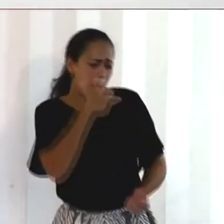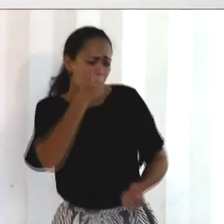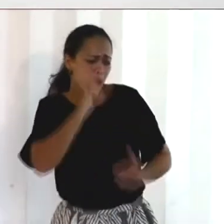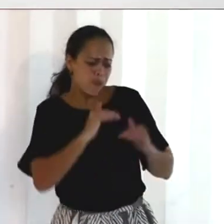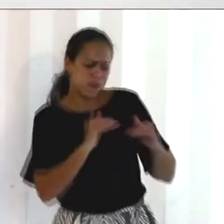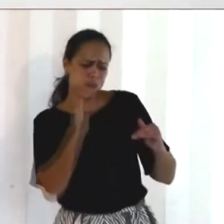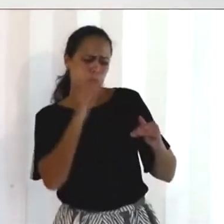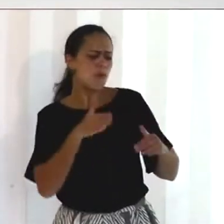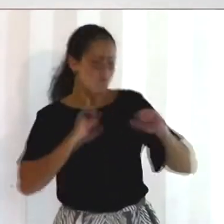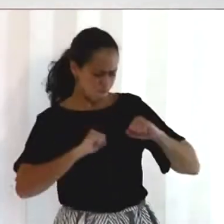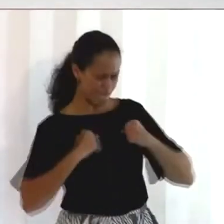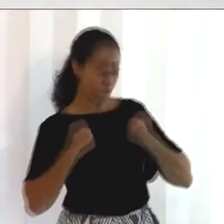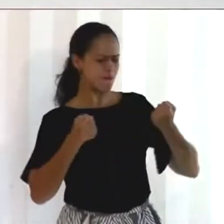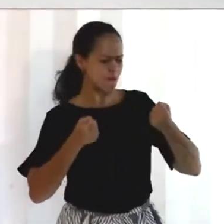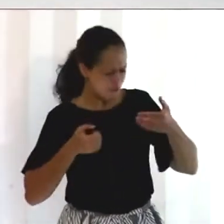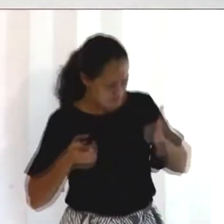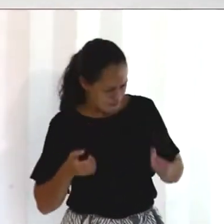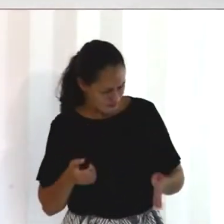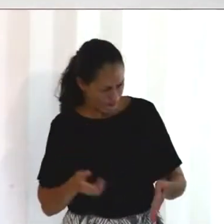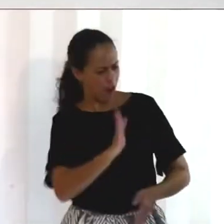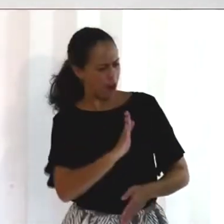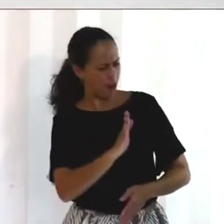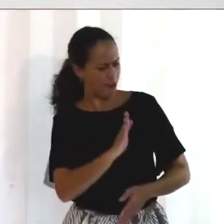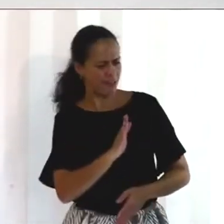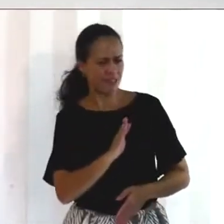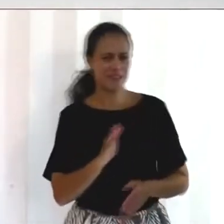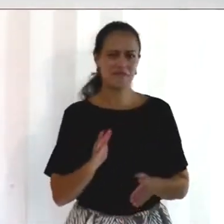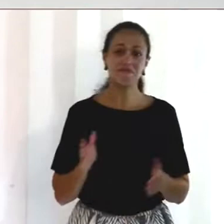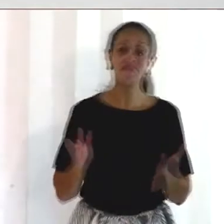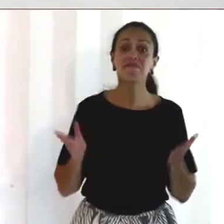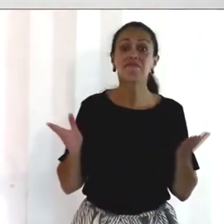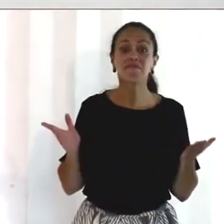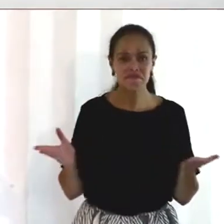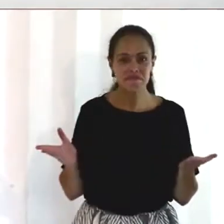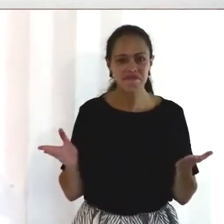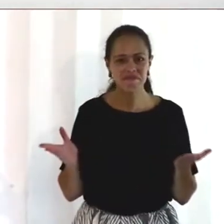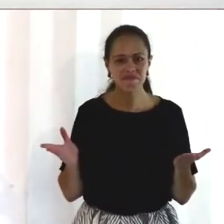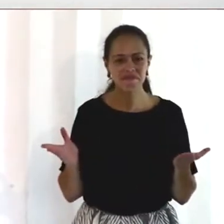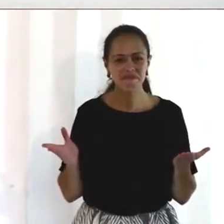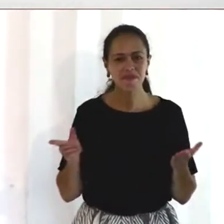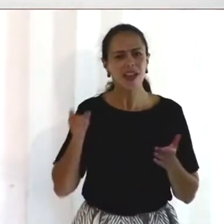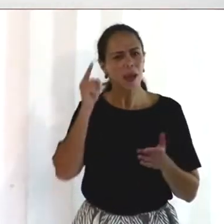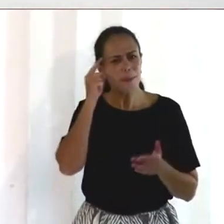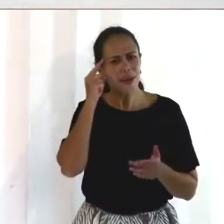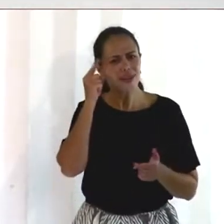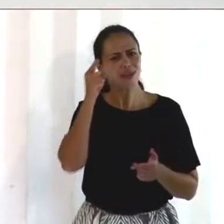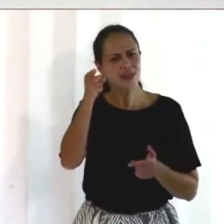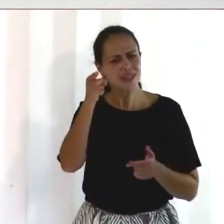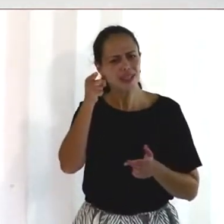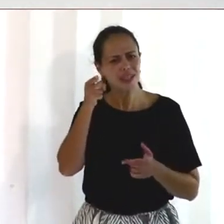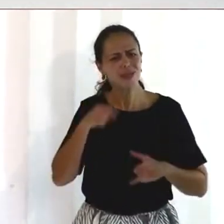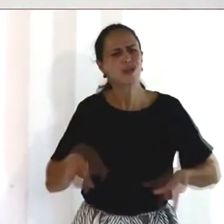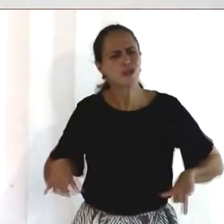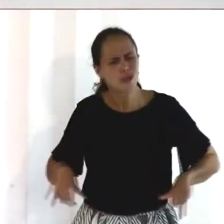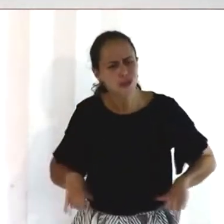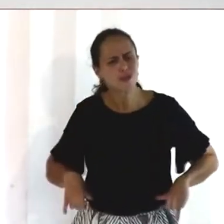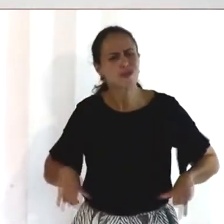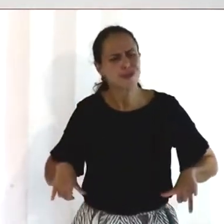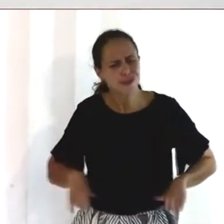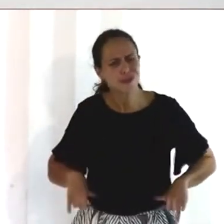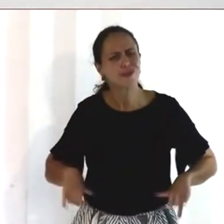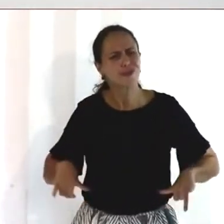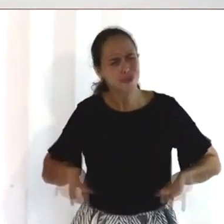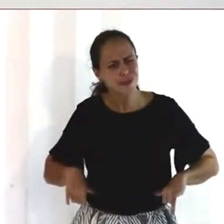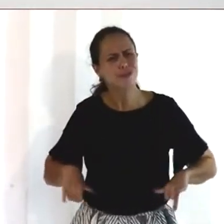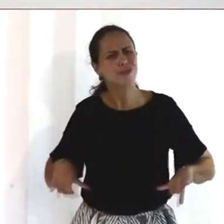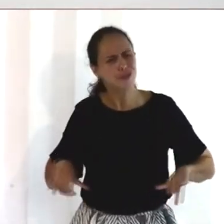alma. Então você faz uma devocional assim, e você tem espinhos, muitos espinhos, e então você toma aquilo